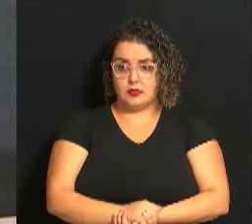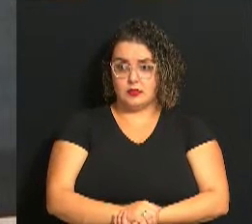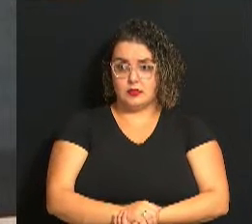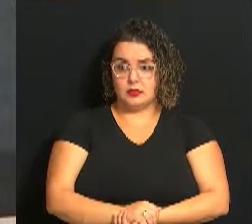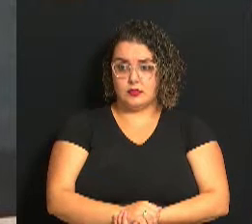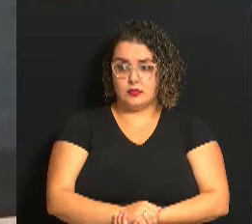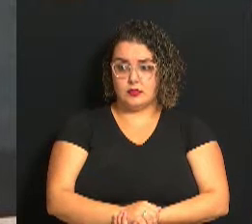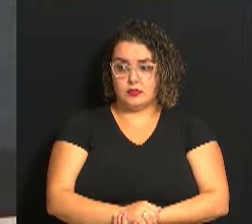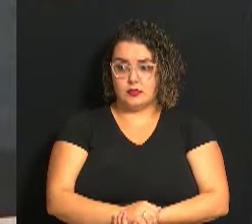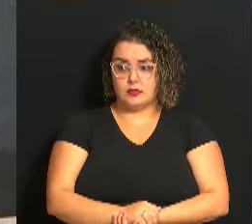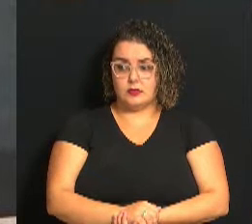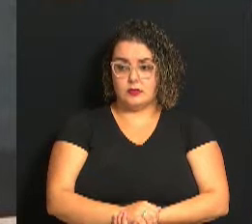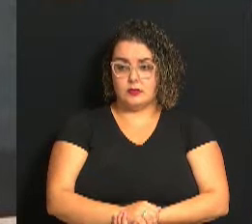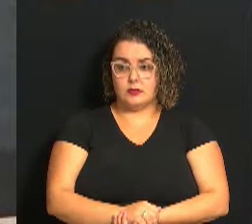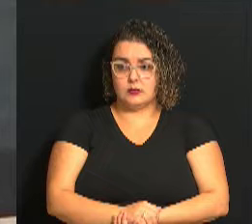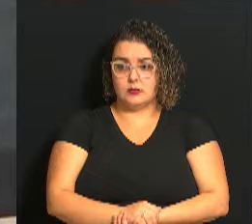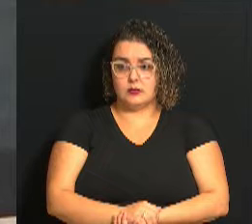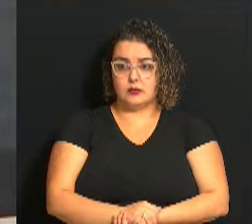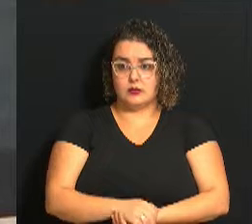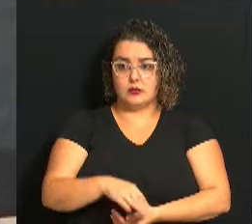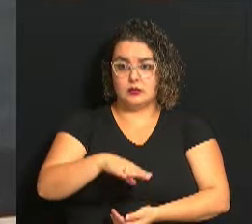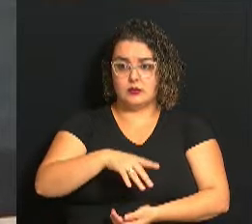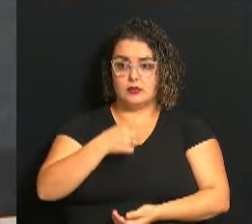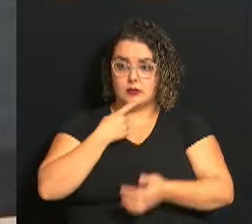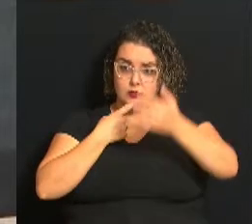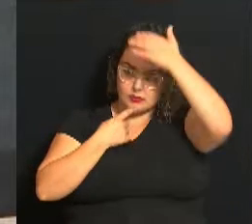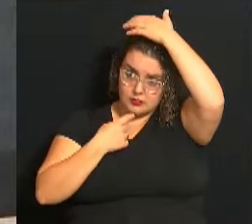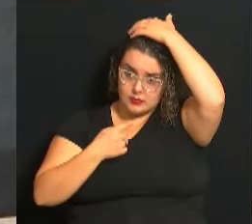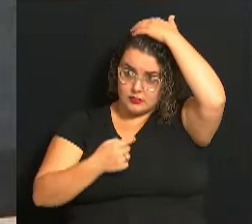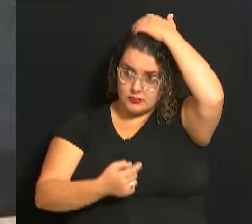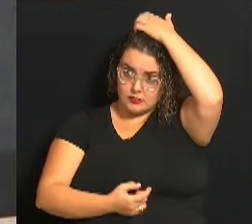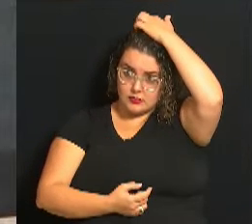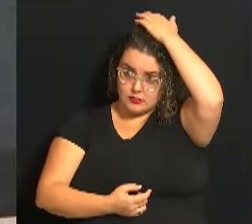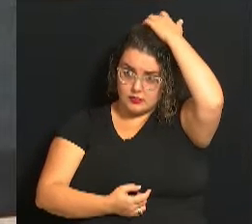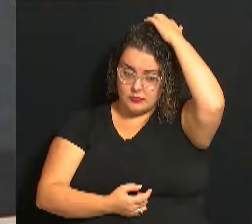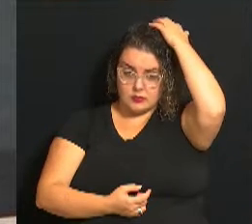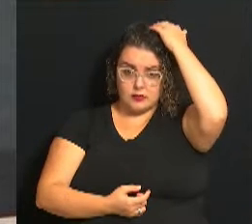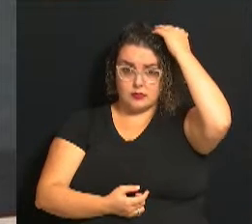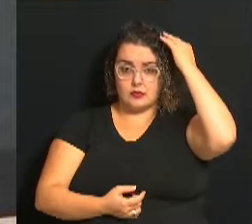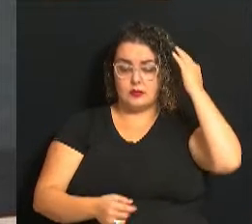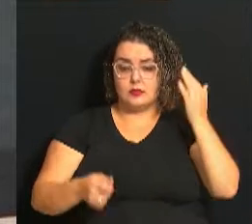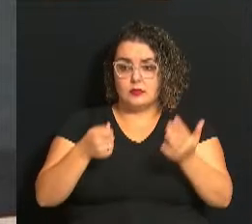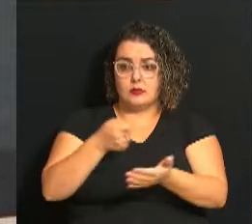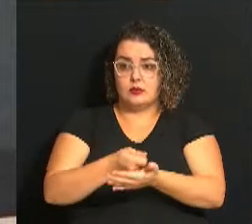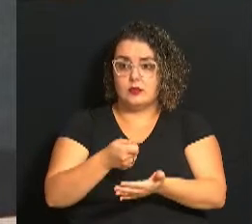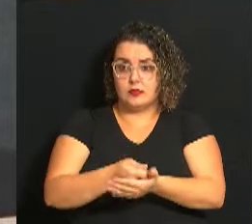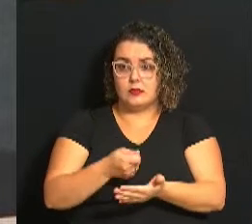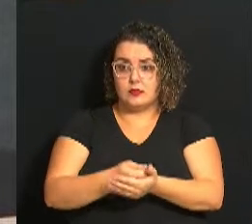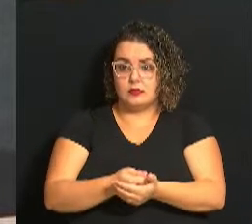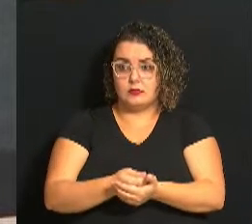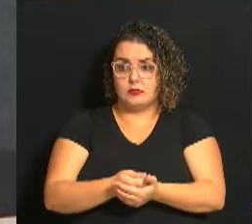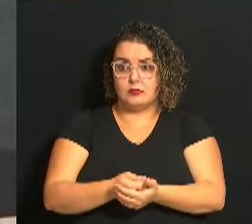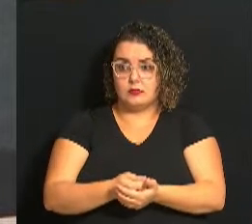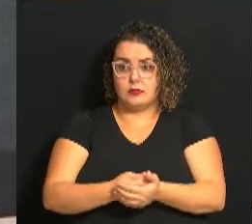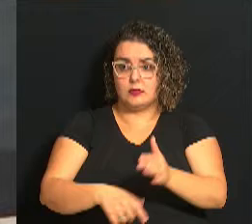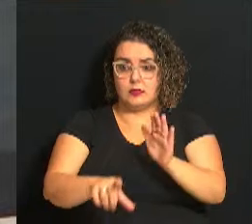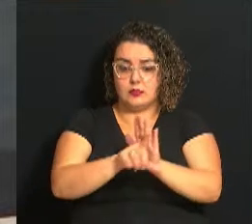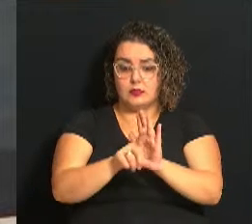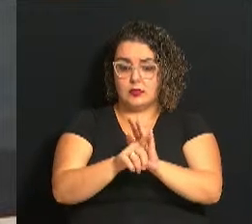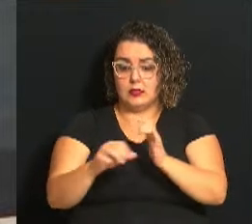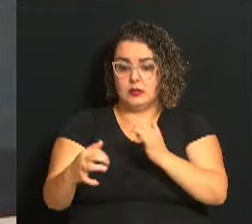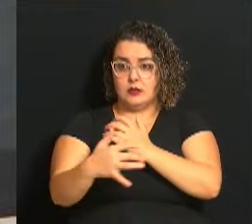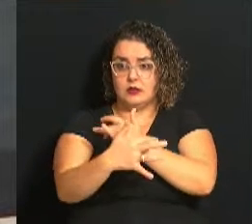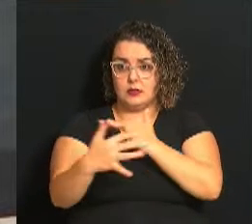Sempre, Campinas nos obriga, de certa forma, a um envolvimento muito grande com a parte da legislação urbanística.